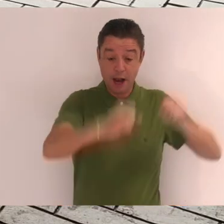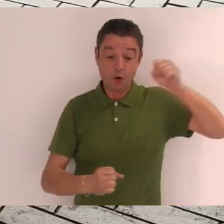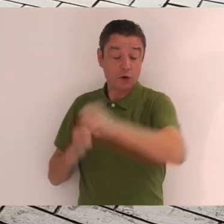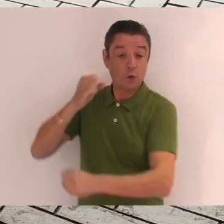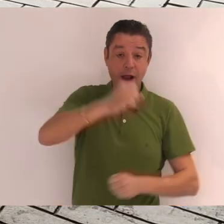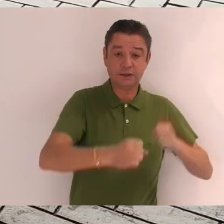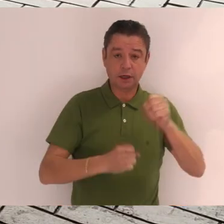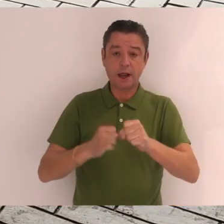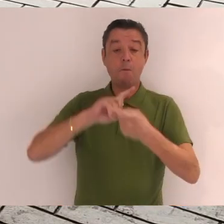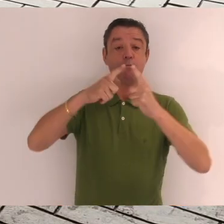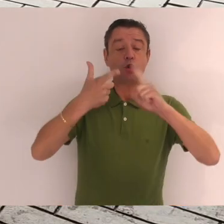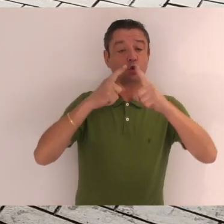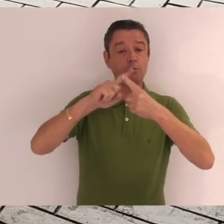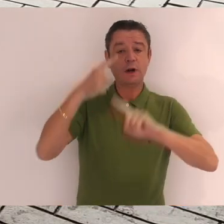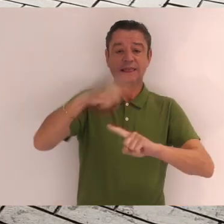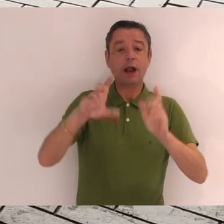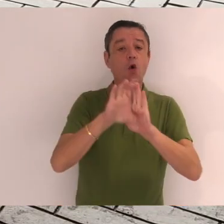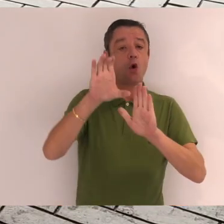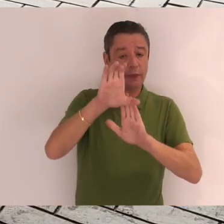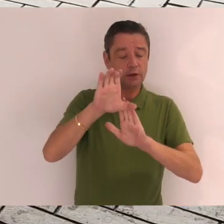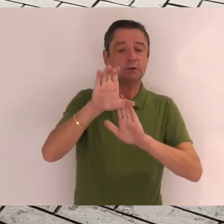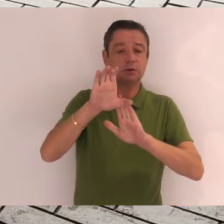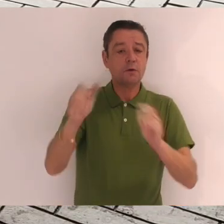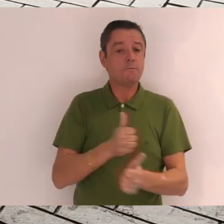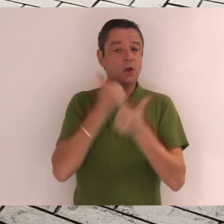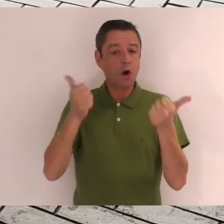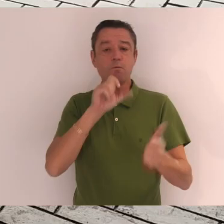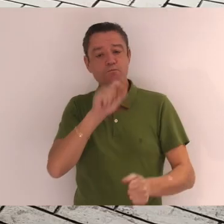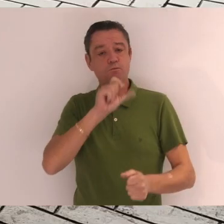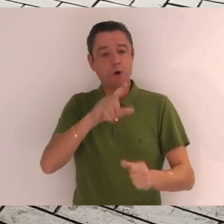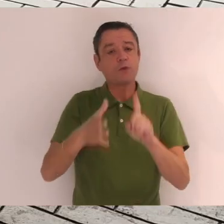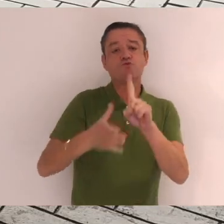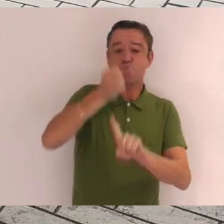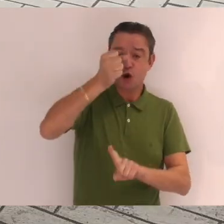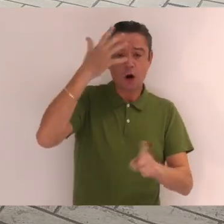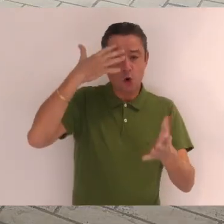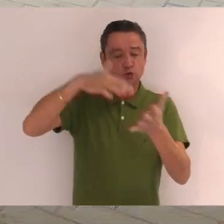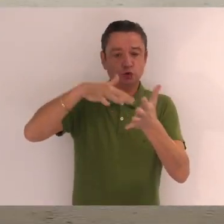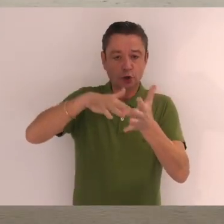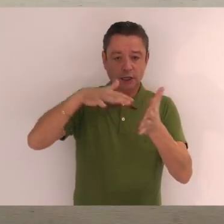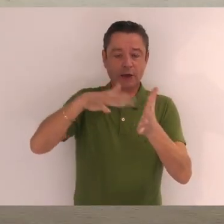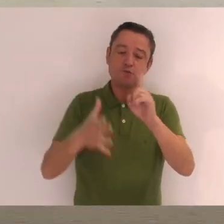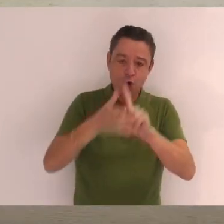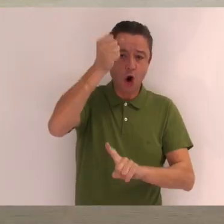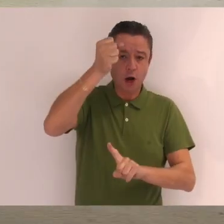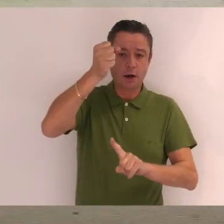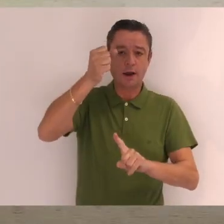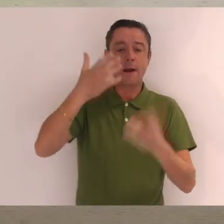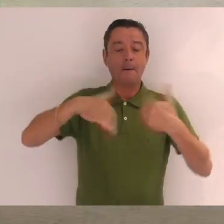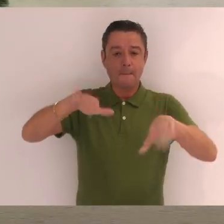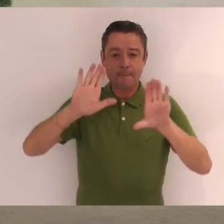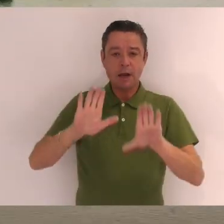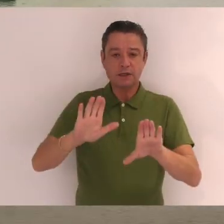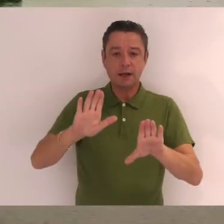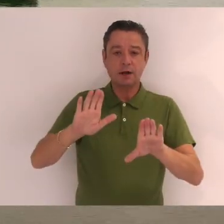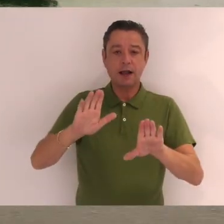desporto escolhido Montemor acaba por ter as condições ideais para me permitir conseguir os bons resultados tenho conseguido alcançar Nossa aqui